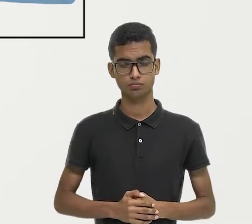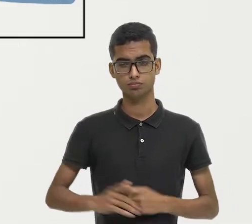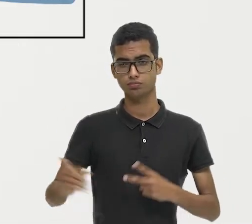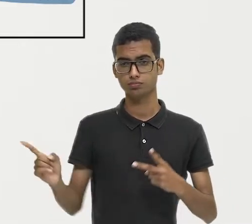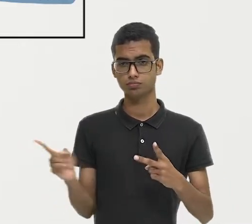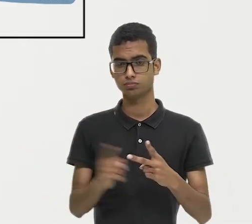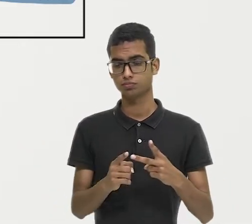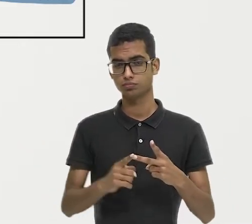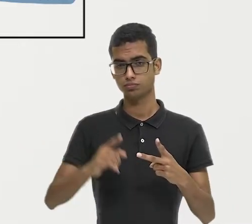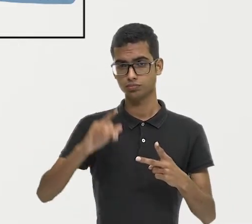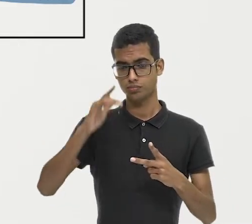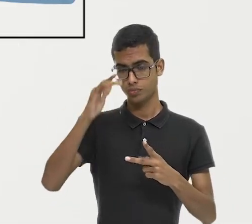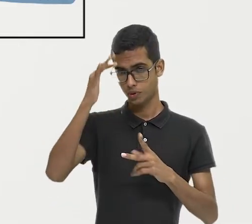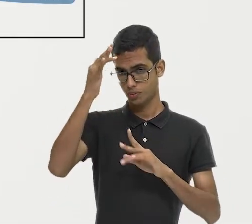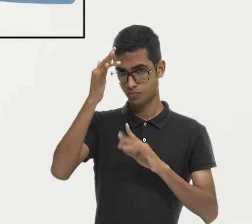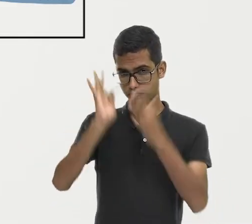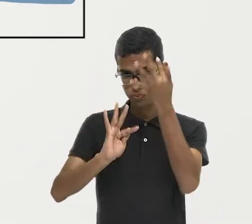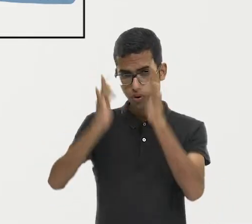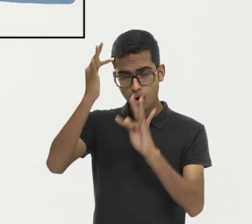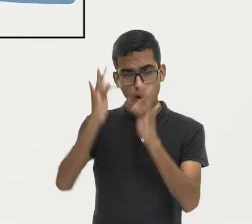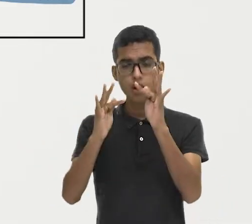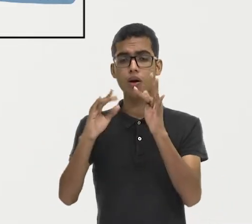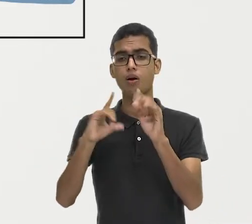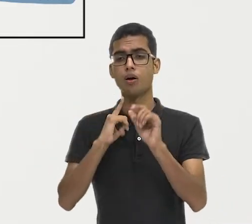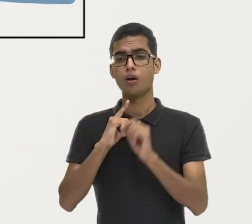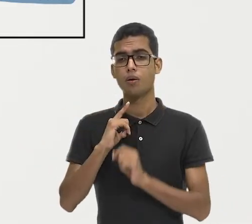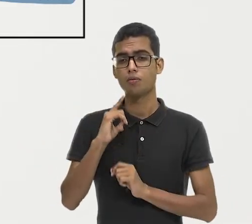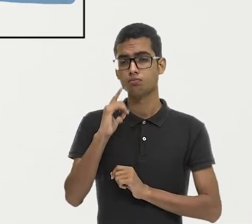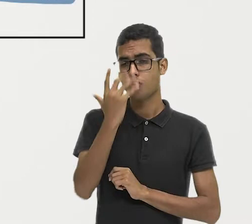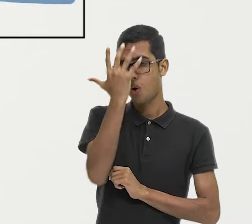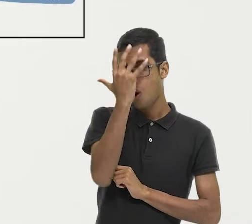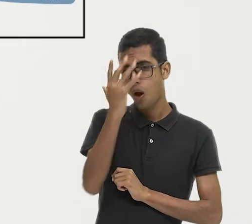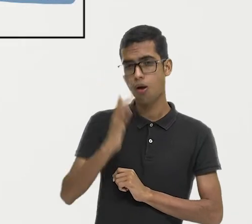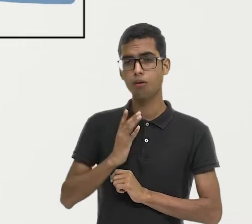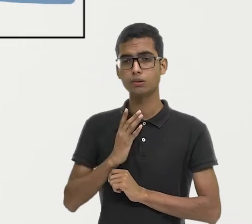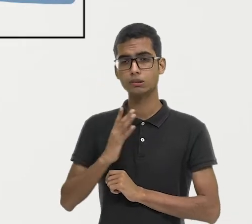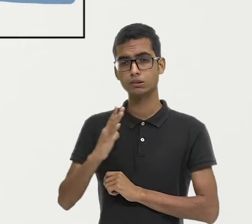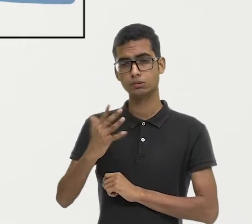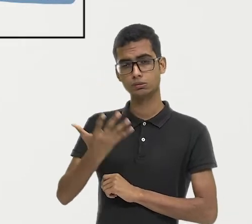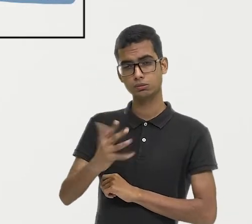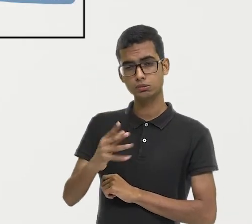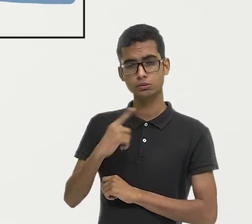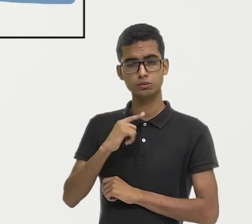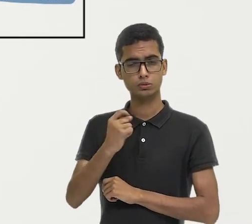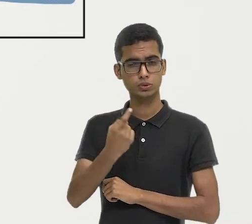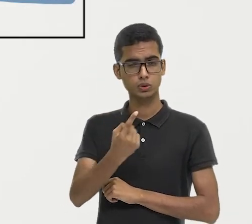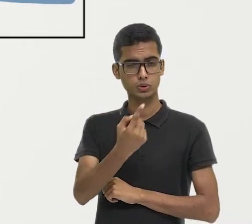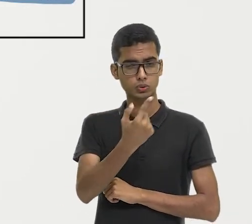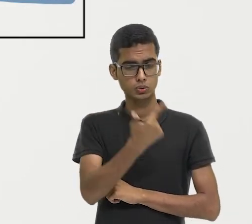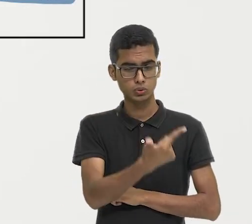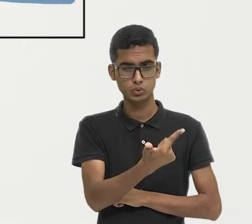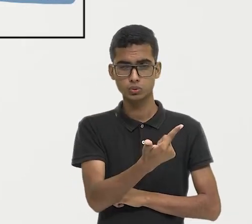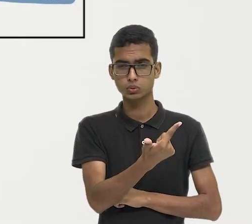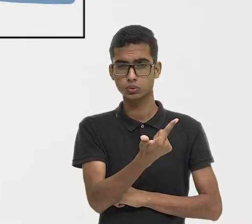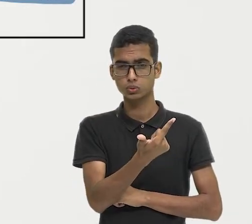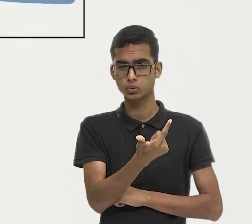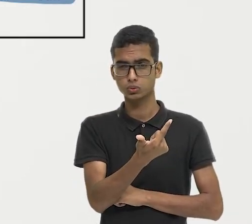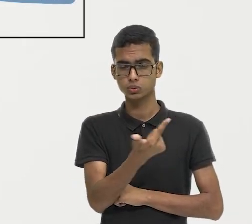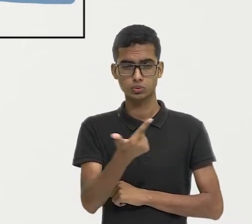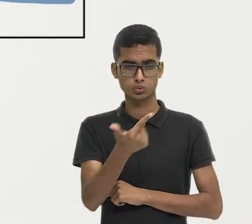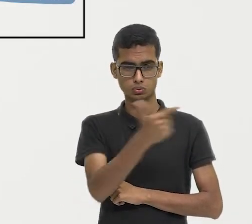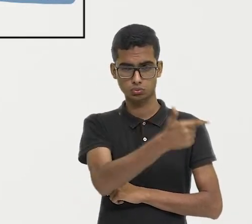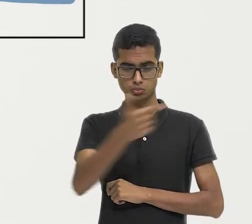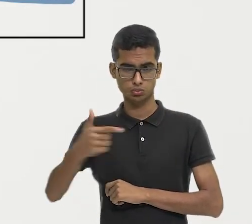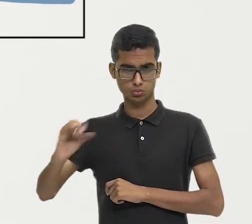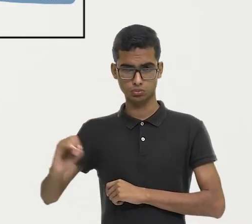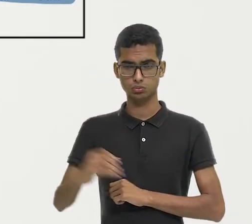Em fevereiro, por volta, ele está aqui um pouco acima da reta dos 200, tá? Vamos jogar assim